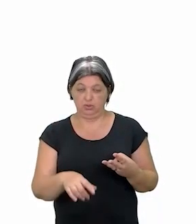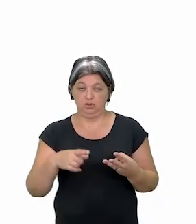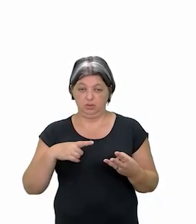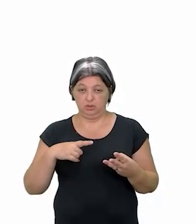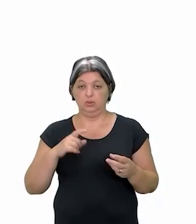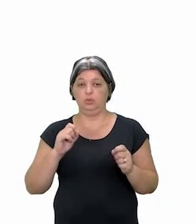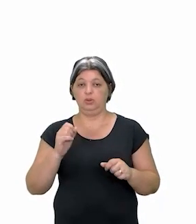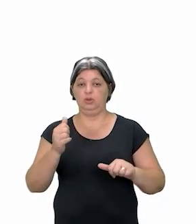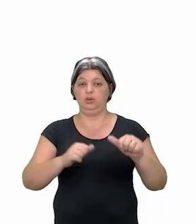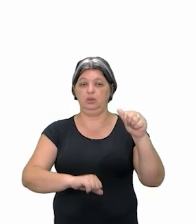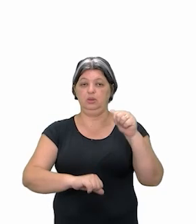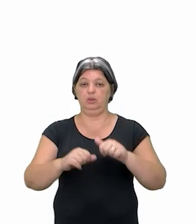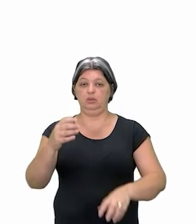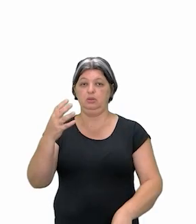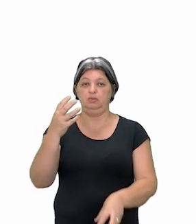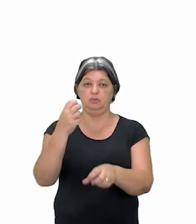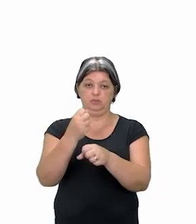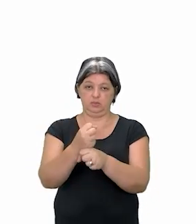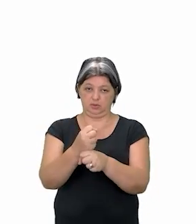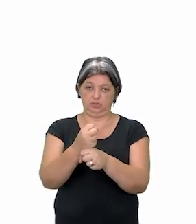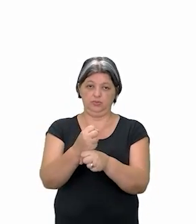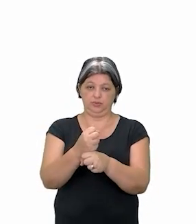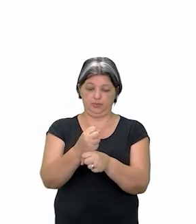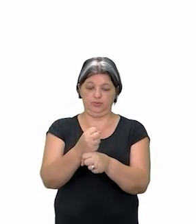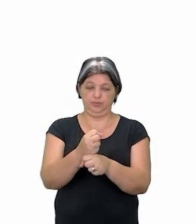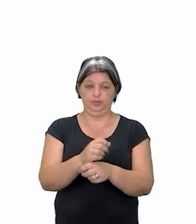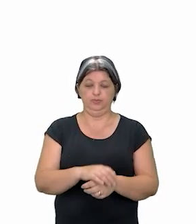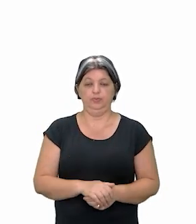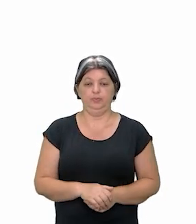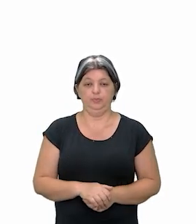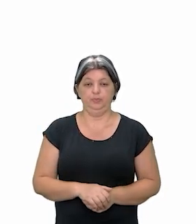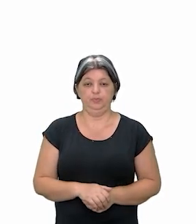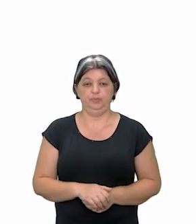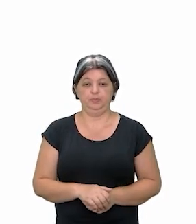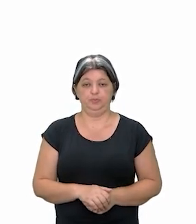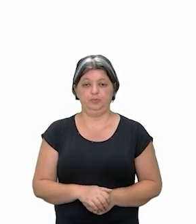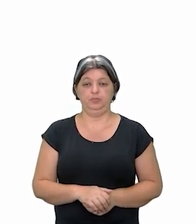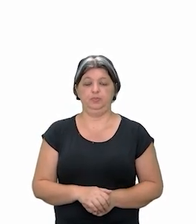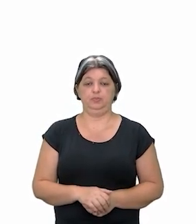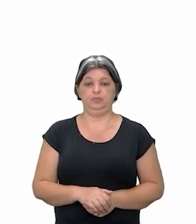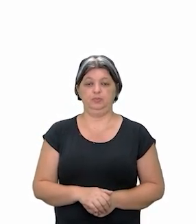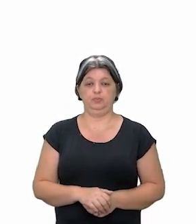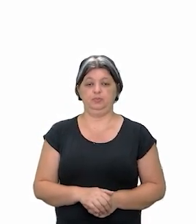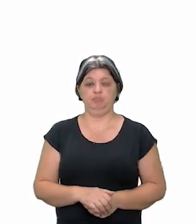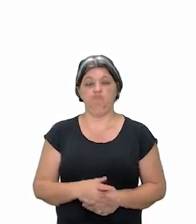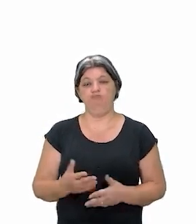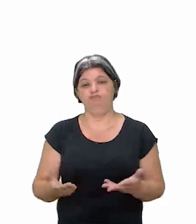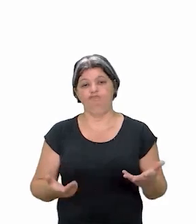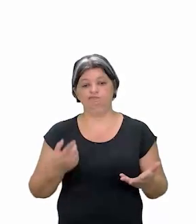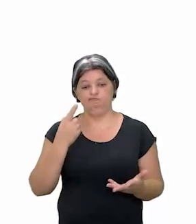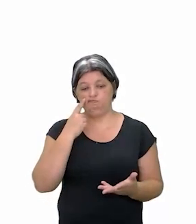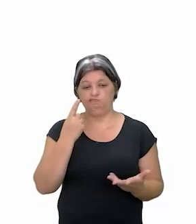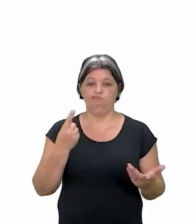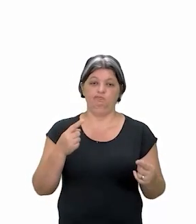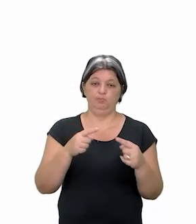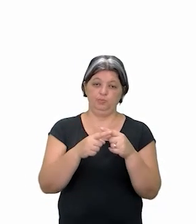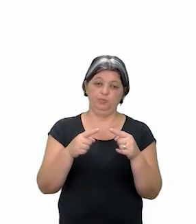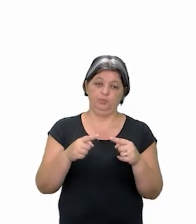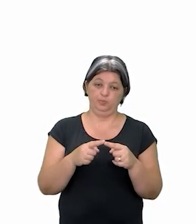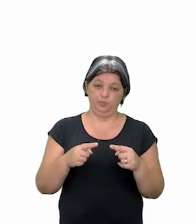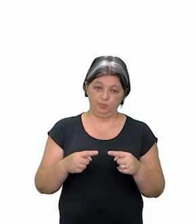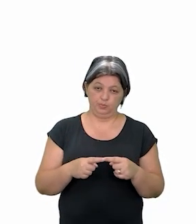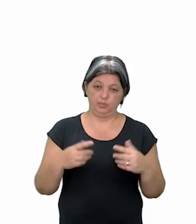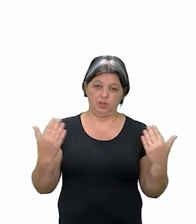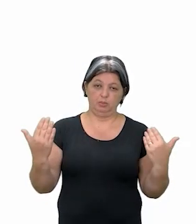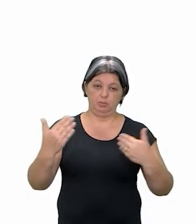avaliação somativa, né? É uma avaliação que a gente tende a associar com a